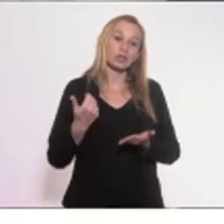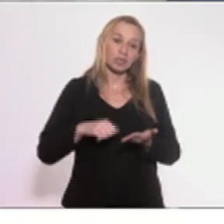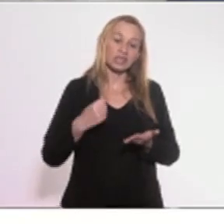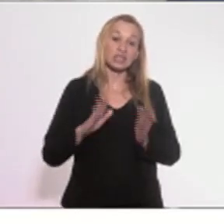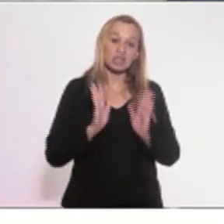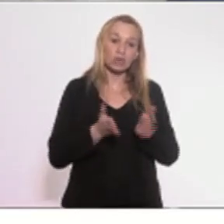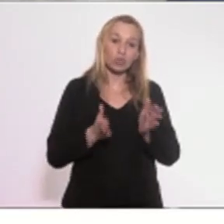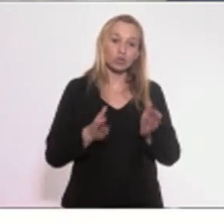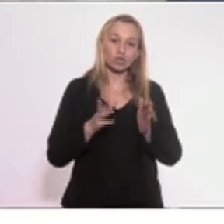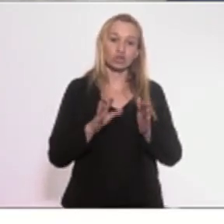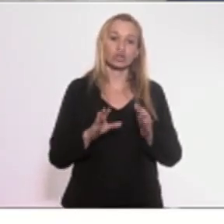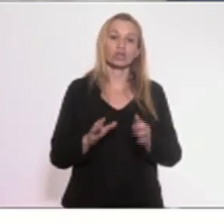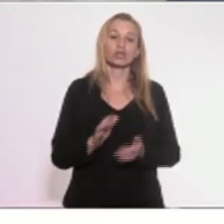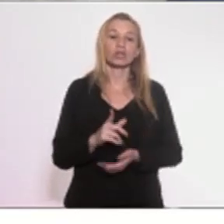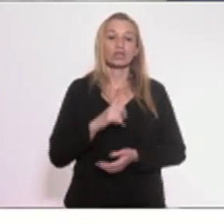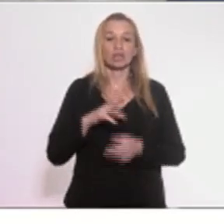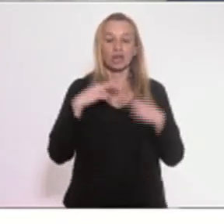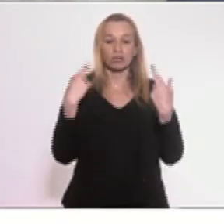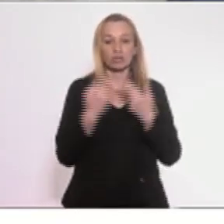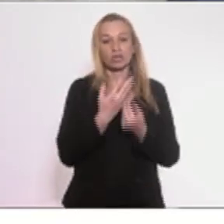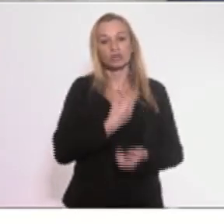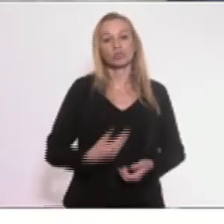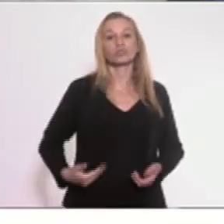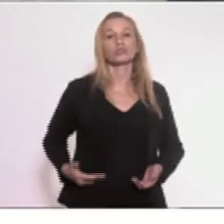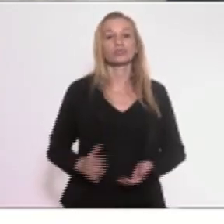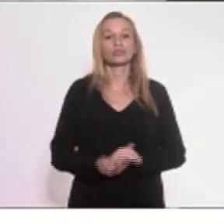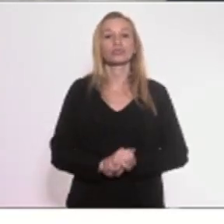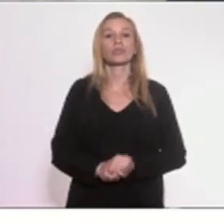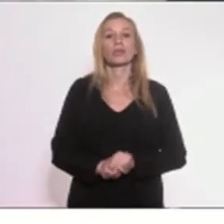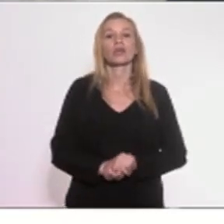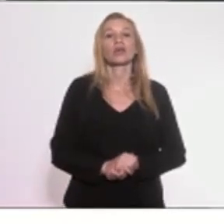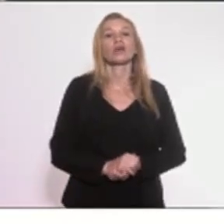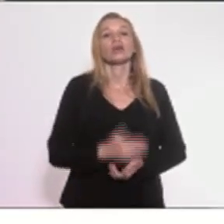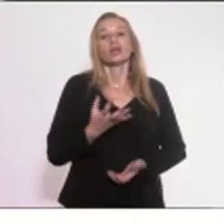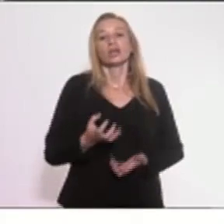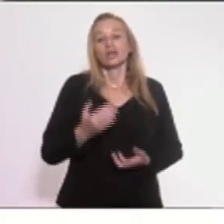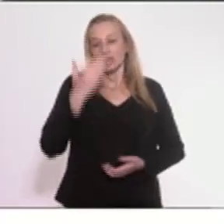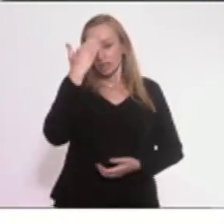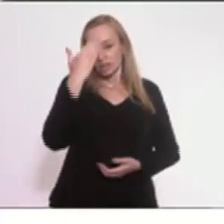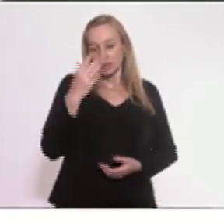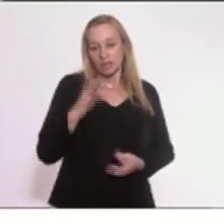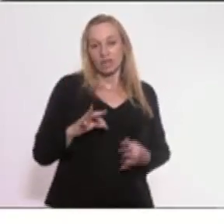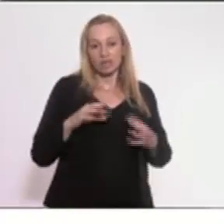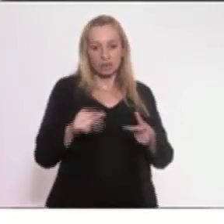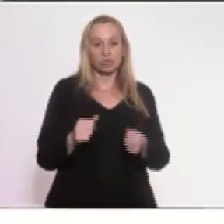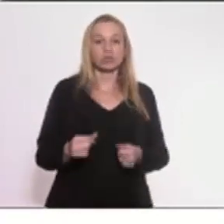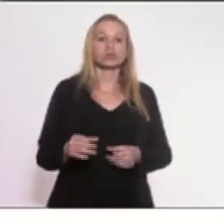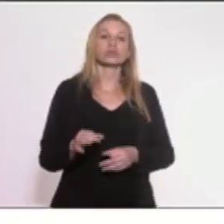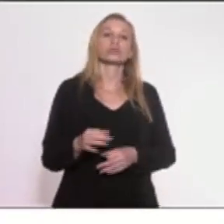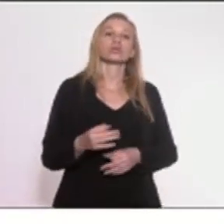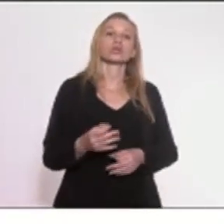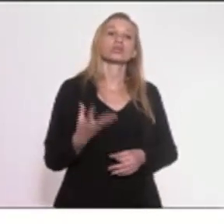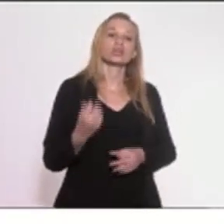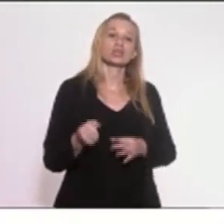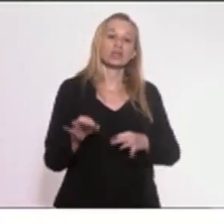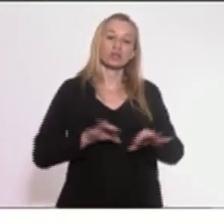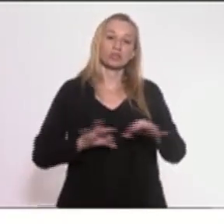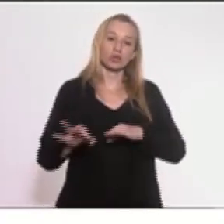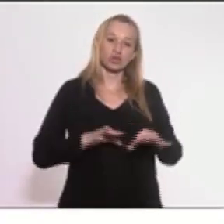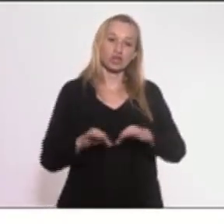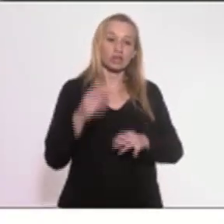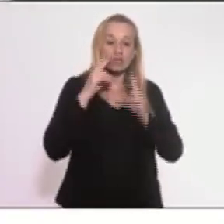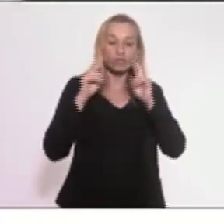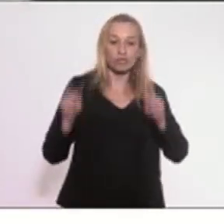hoje. Presidente, eu queria até fazer um apelo aos meus pares e agradecer a quem tem colaborado para esse projeto andar. O projeto